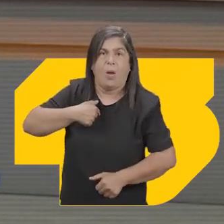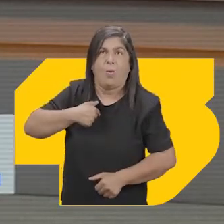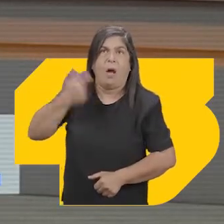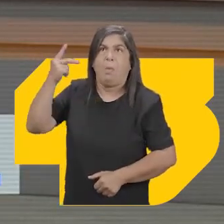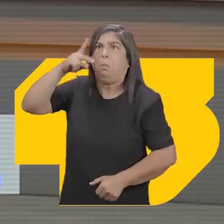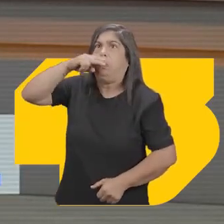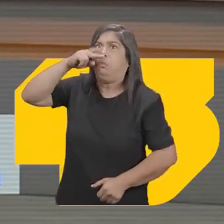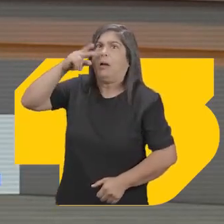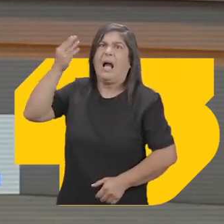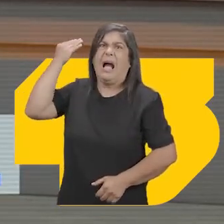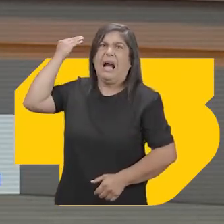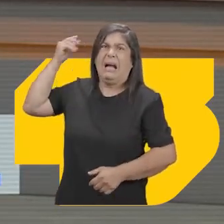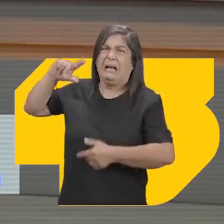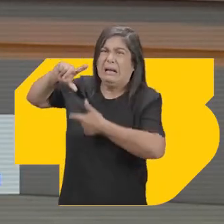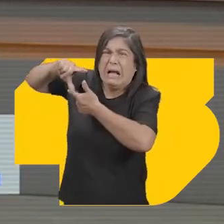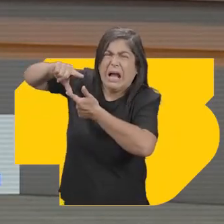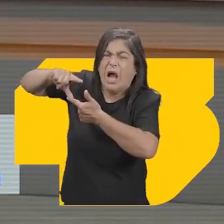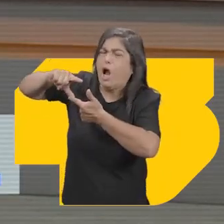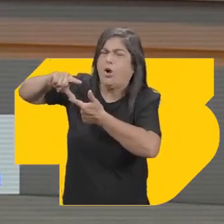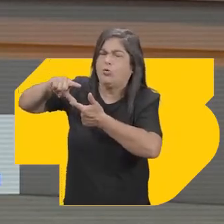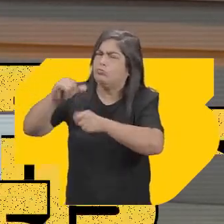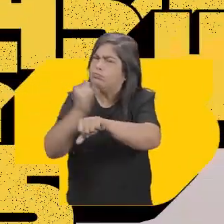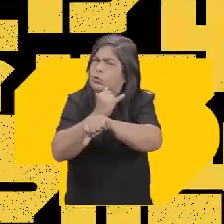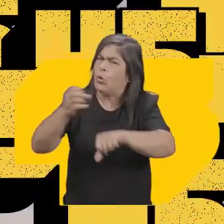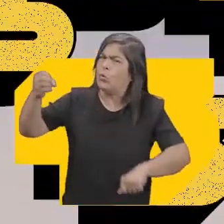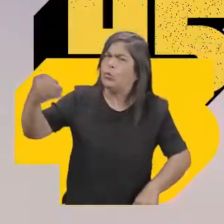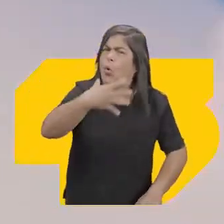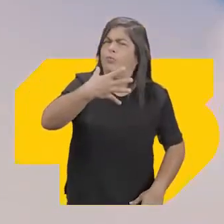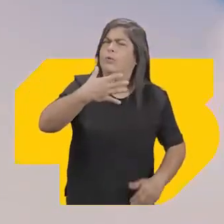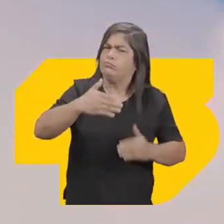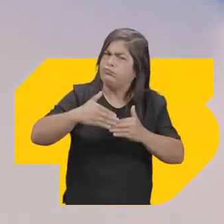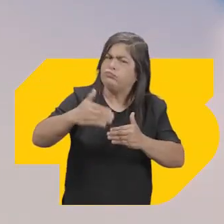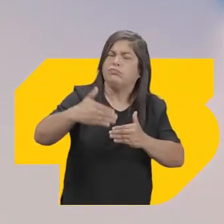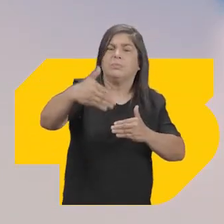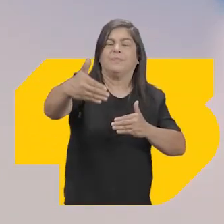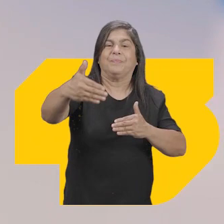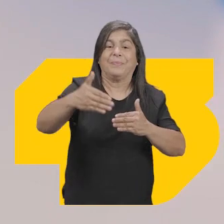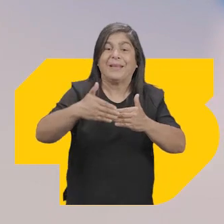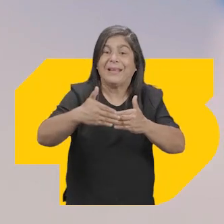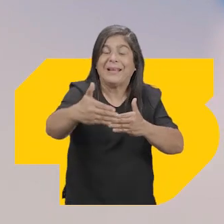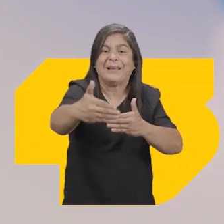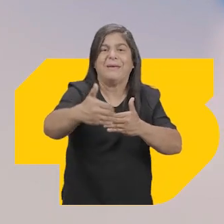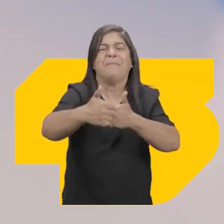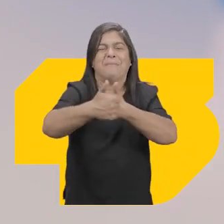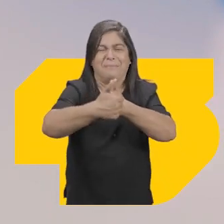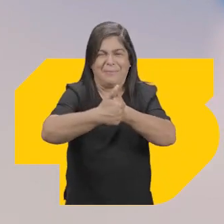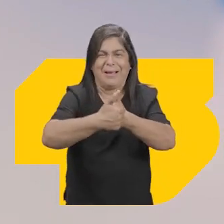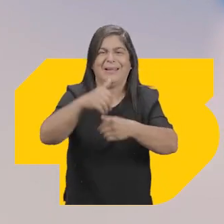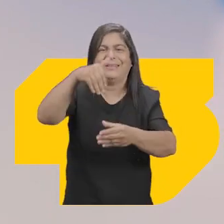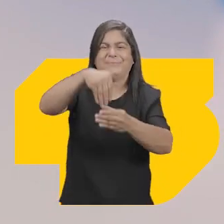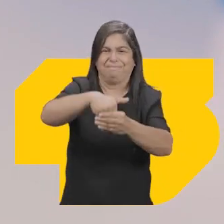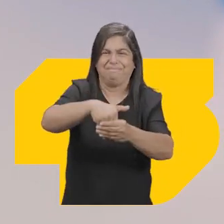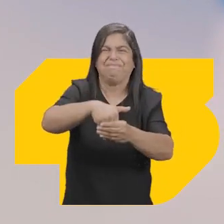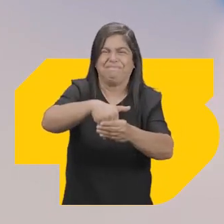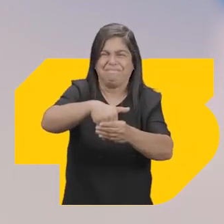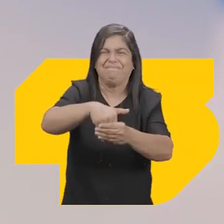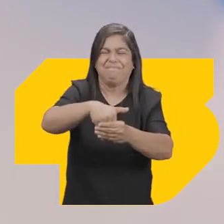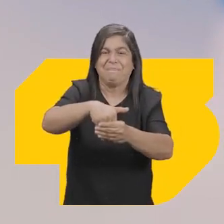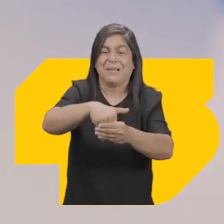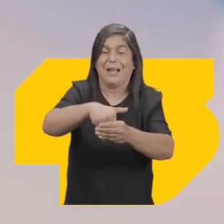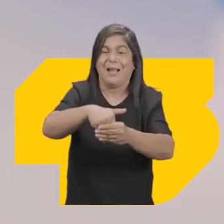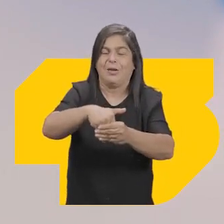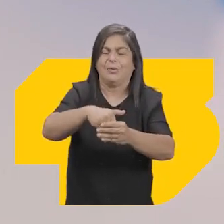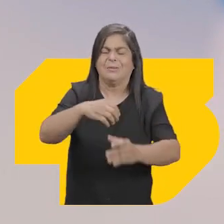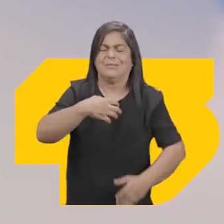velha. Eu tenho uma experiência nova, de uma nova mentalidade. Estamos chegando na reta final dessa eleição tão importante para a Paraíba. E